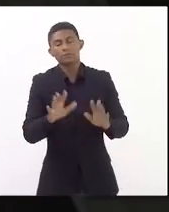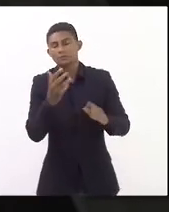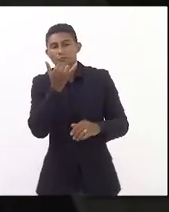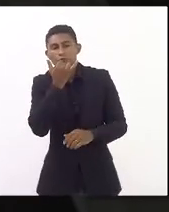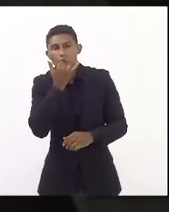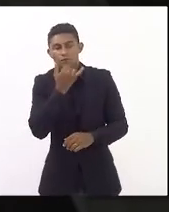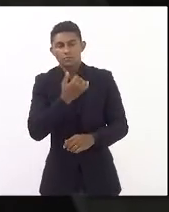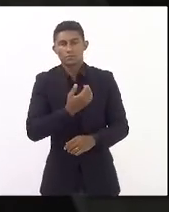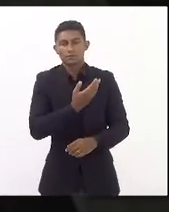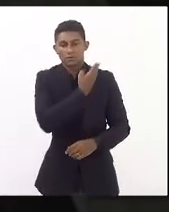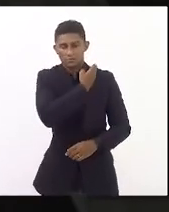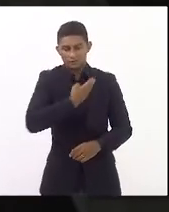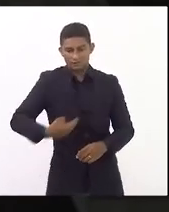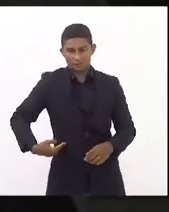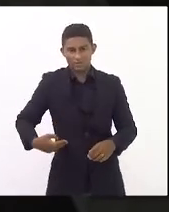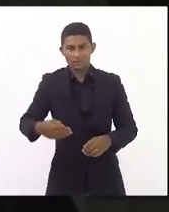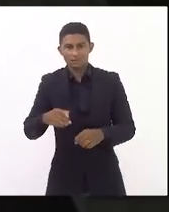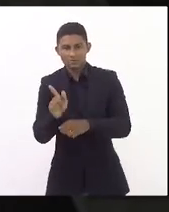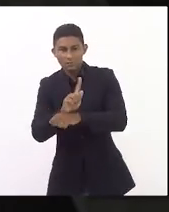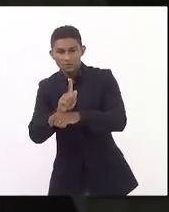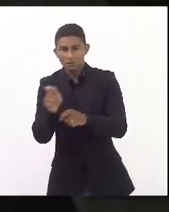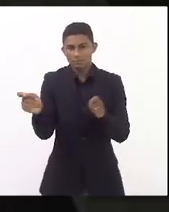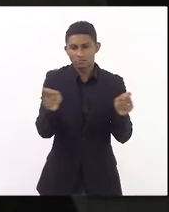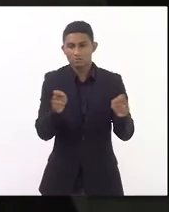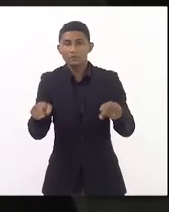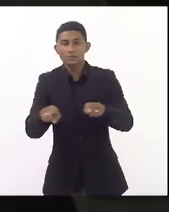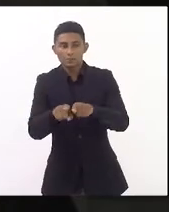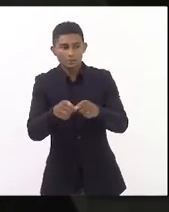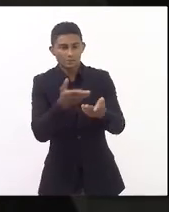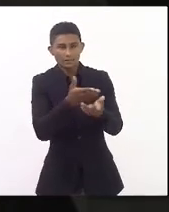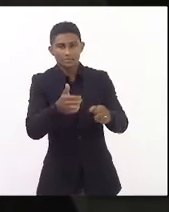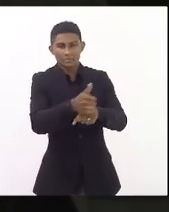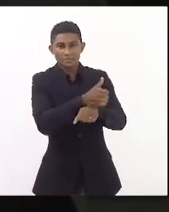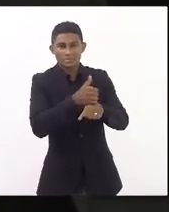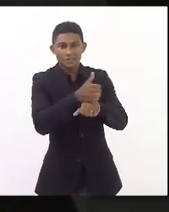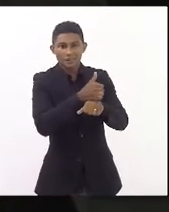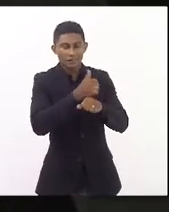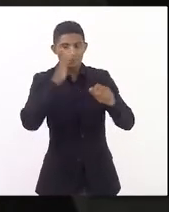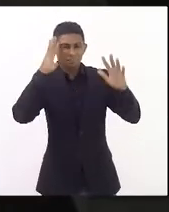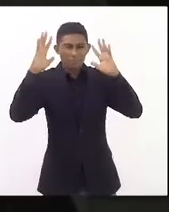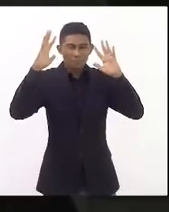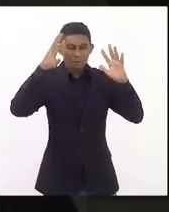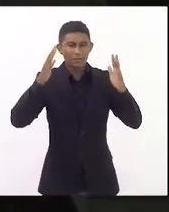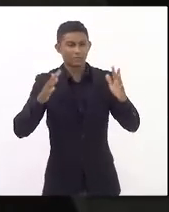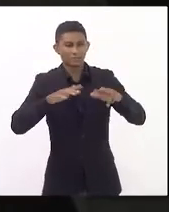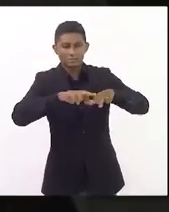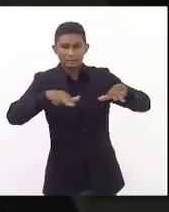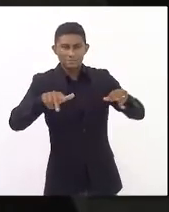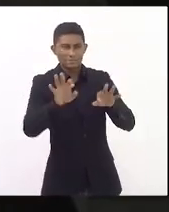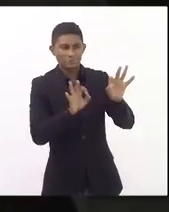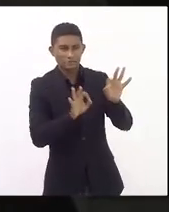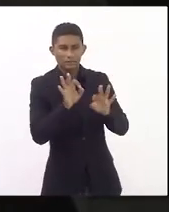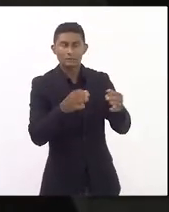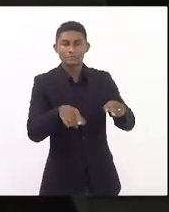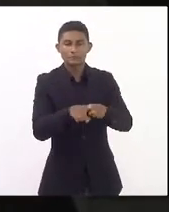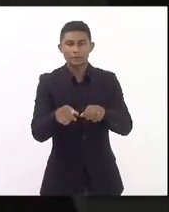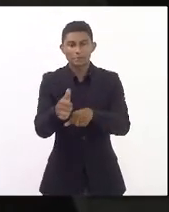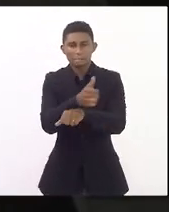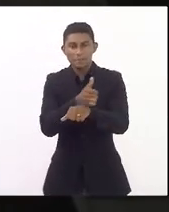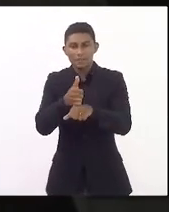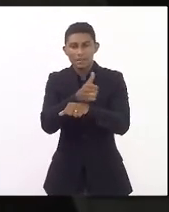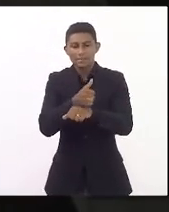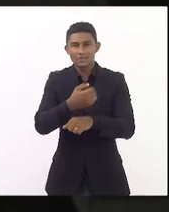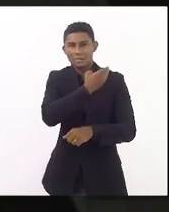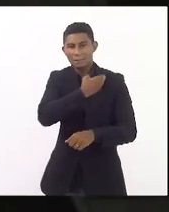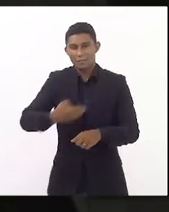como também dos especialistas em planejamento e orçamento, e também a carreira de especialista em finanças públicas